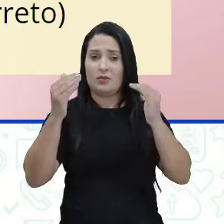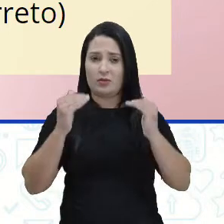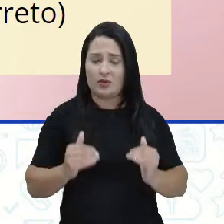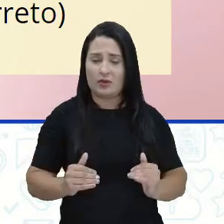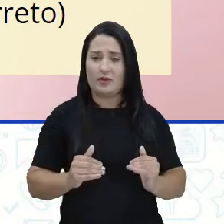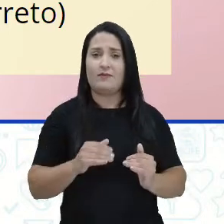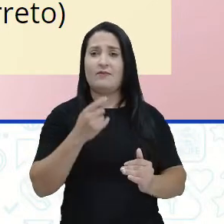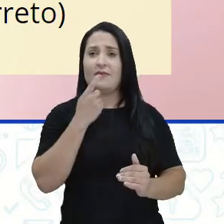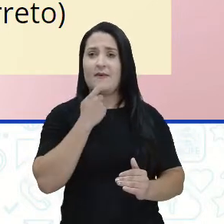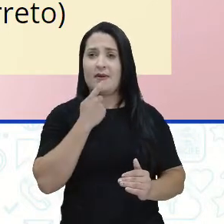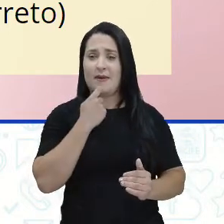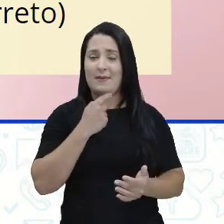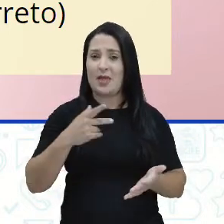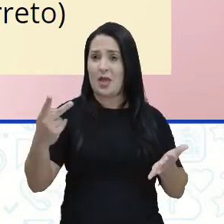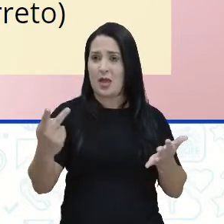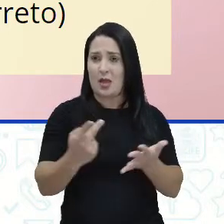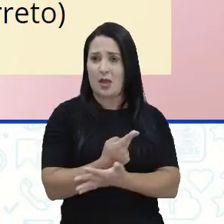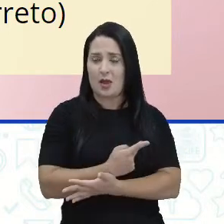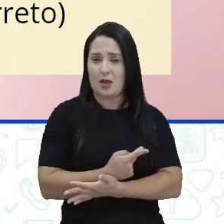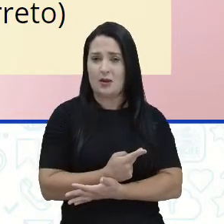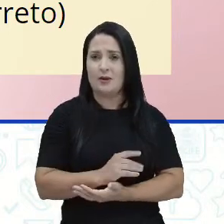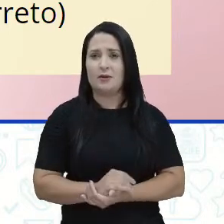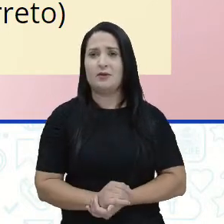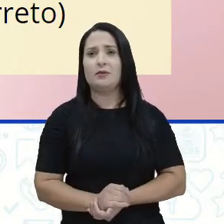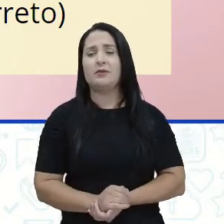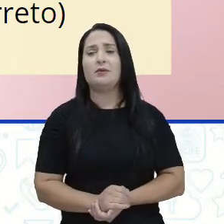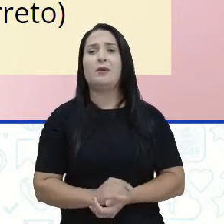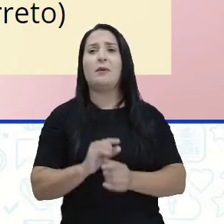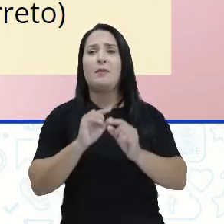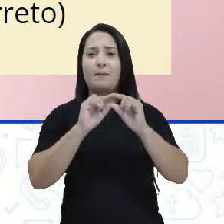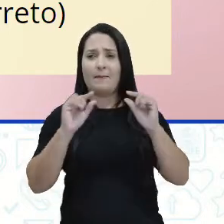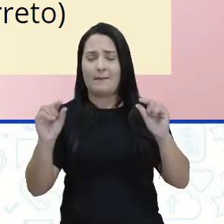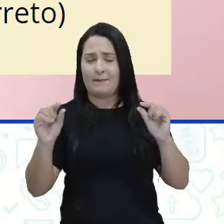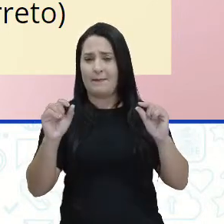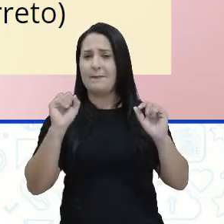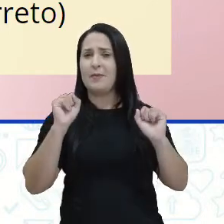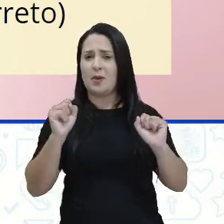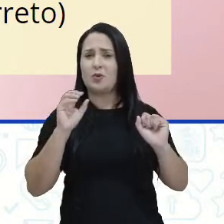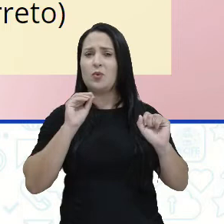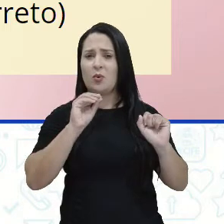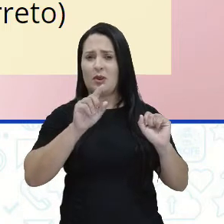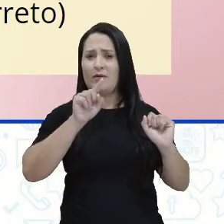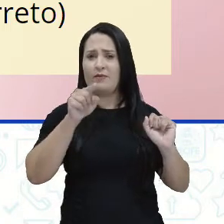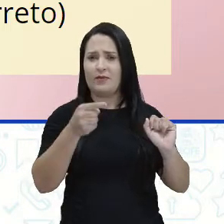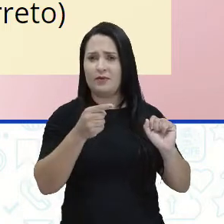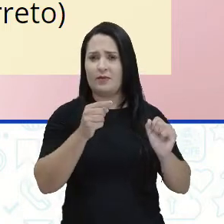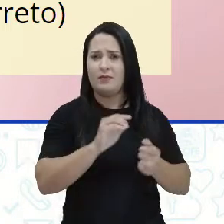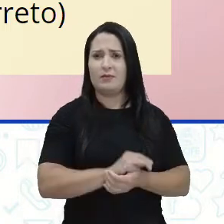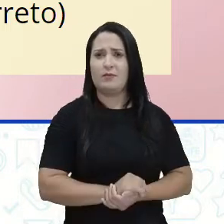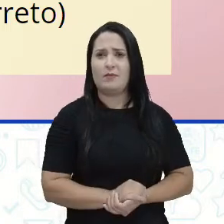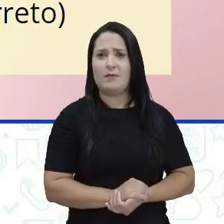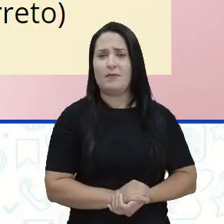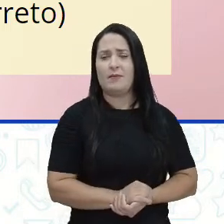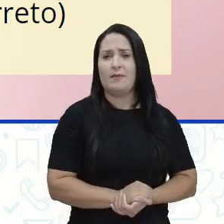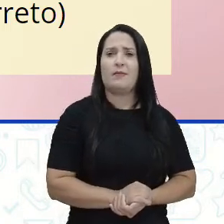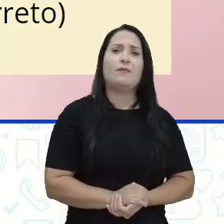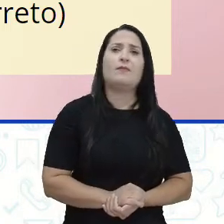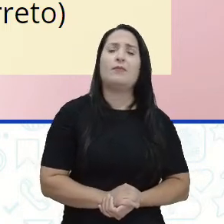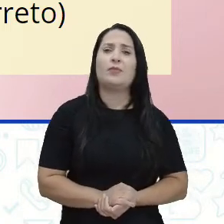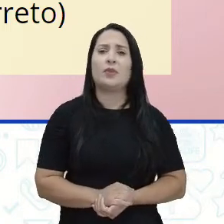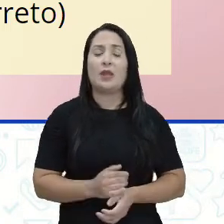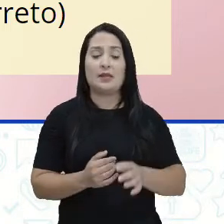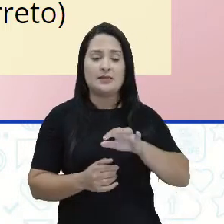à meia-noite. Eu não posso inserir ali uma vírgula. João saiu de casa à meia-noite, porque eu estou